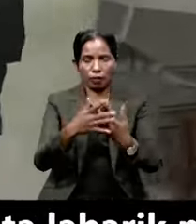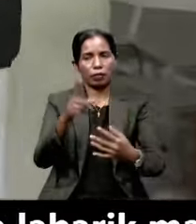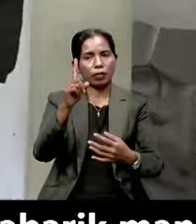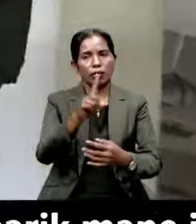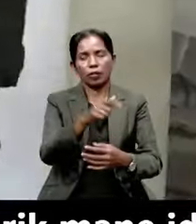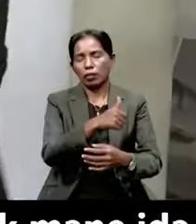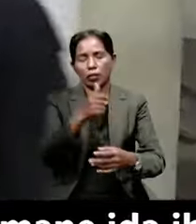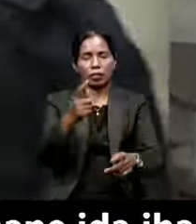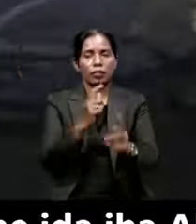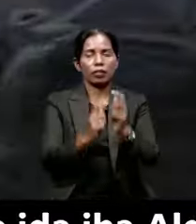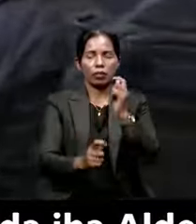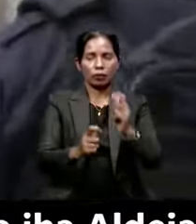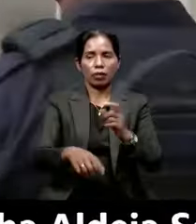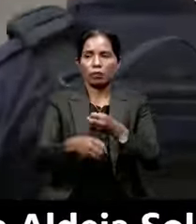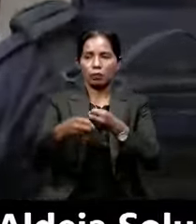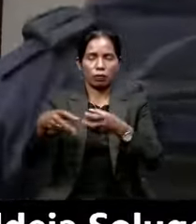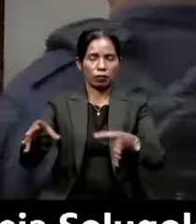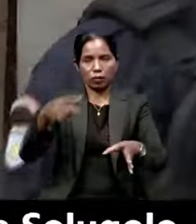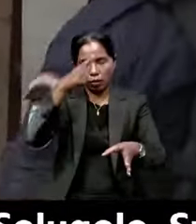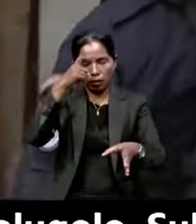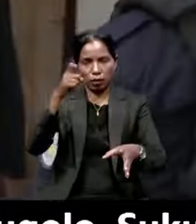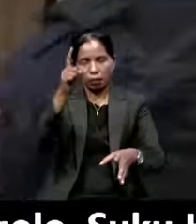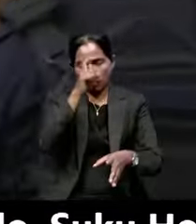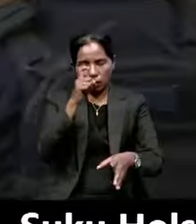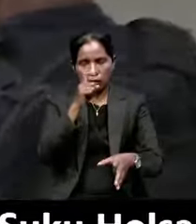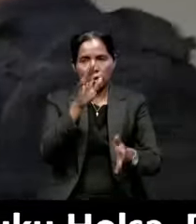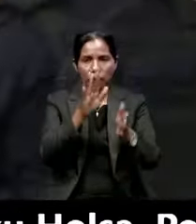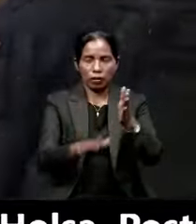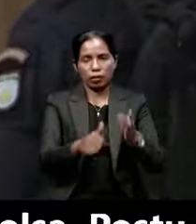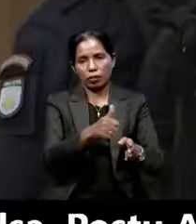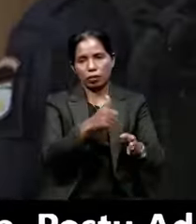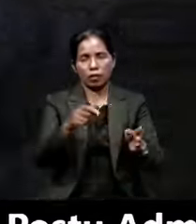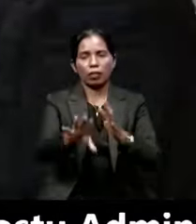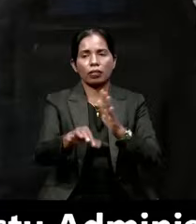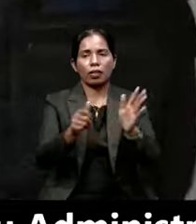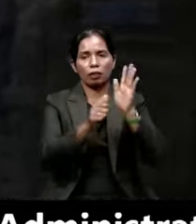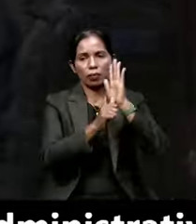selo tribunal liberta imediata horazão minoridade no sira selo khetan deta